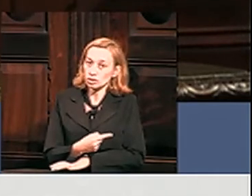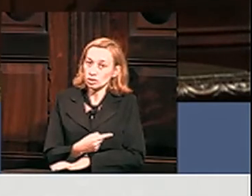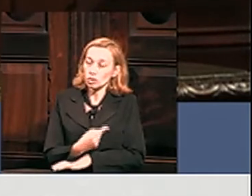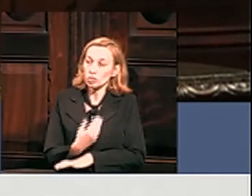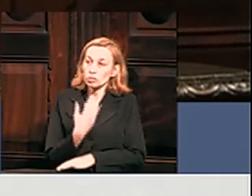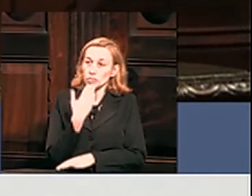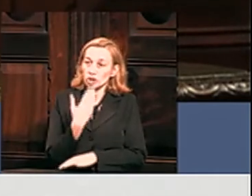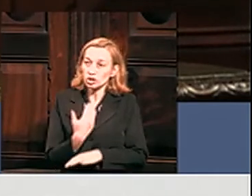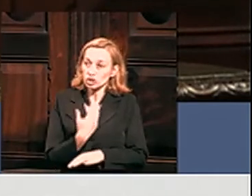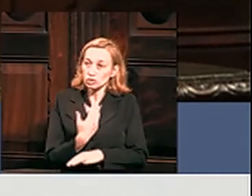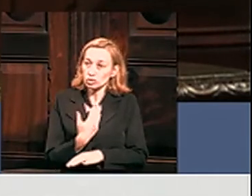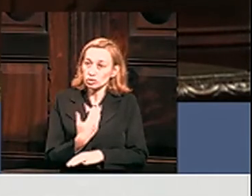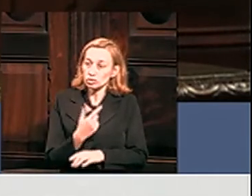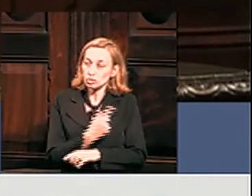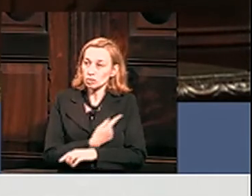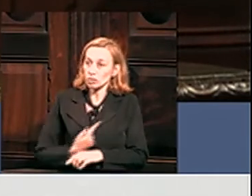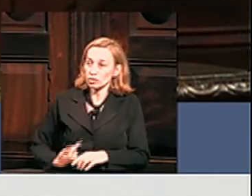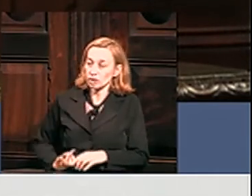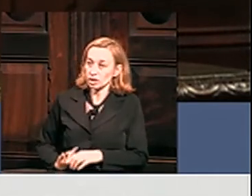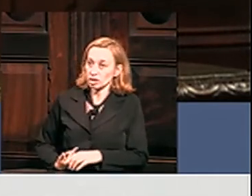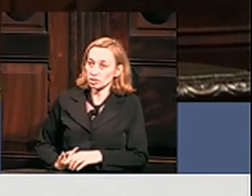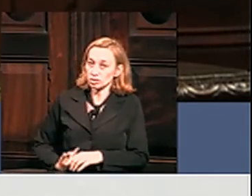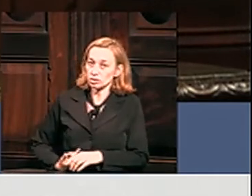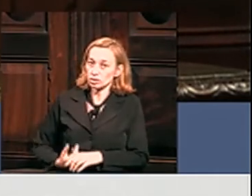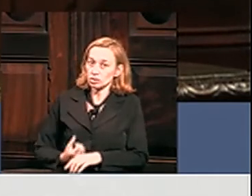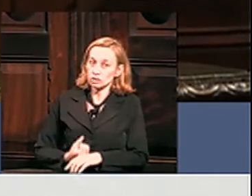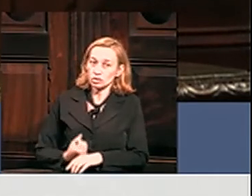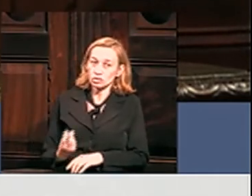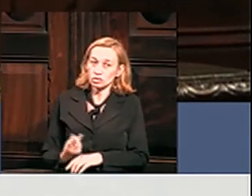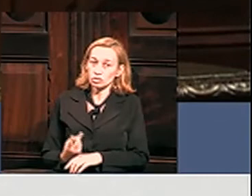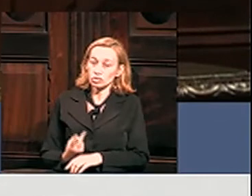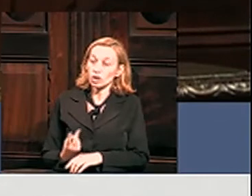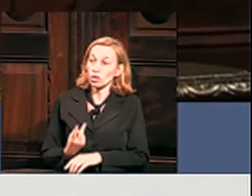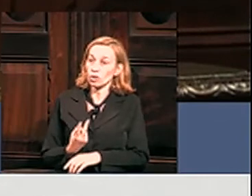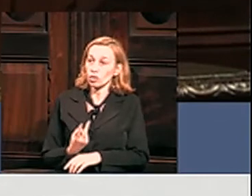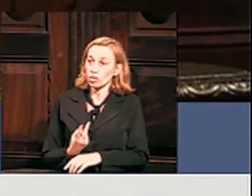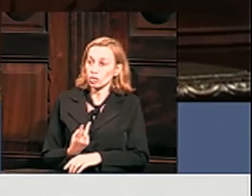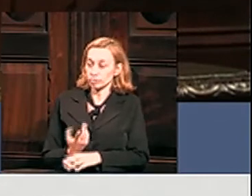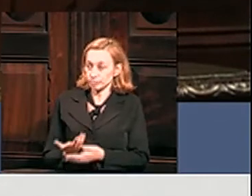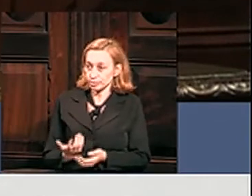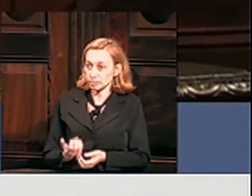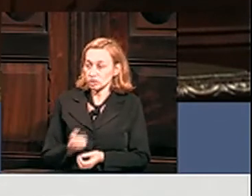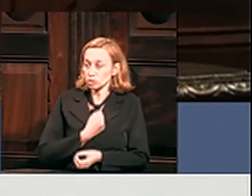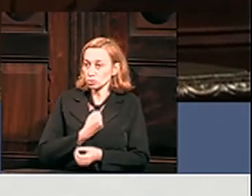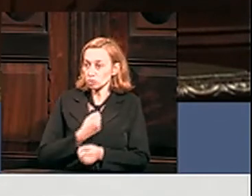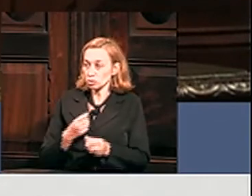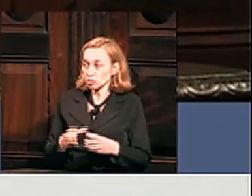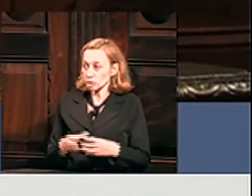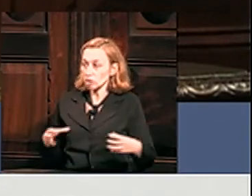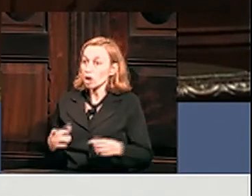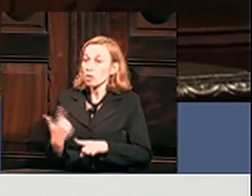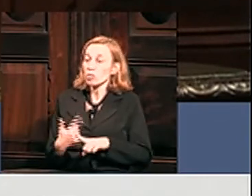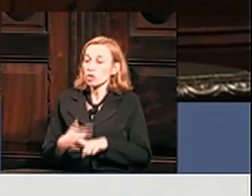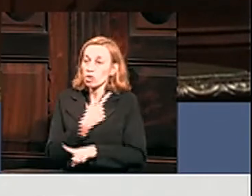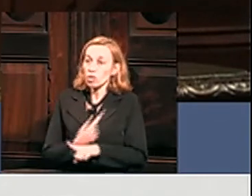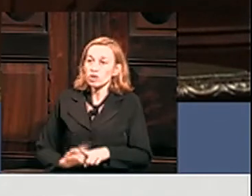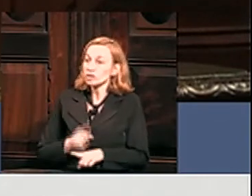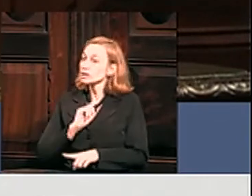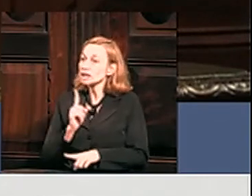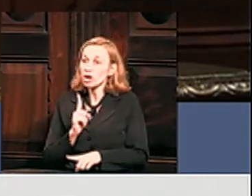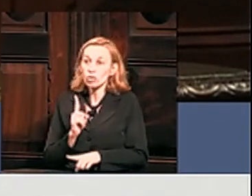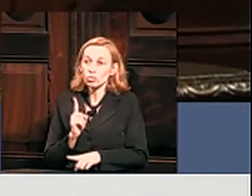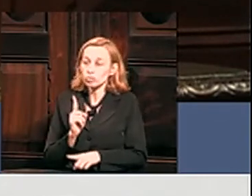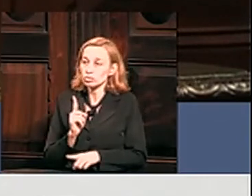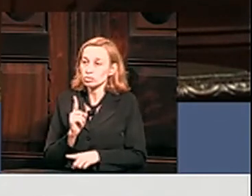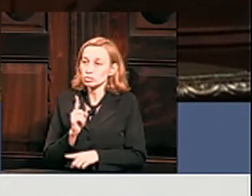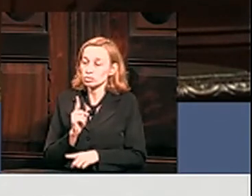governo por unanimidade, porque o governo não cumpriu o